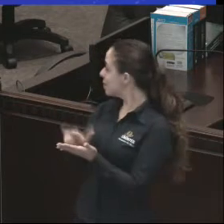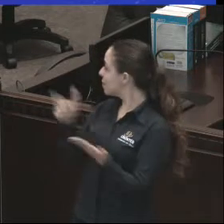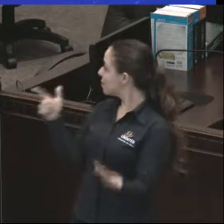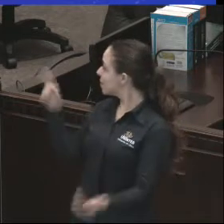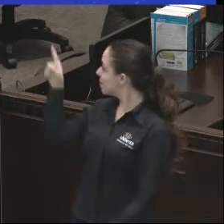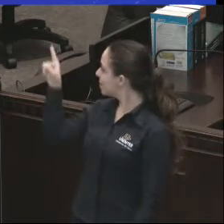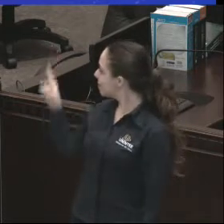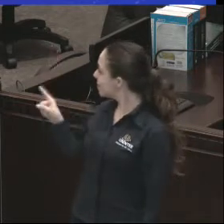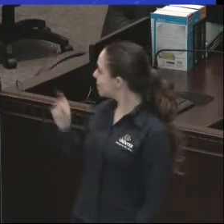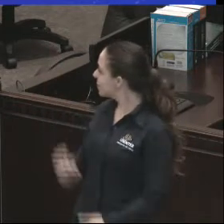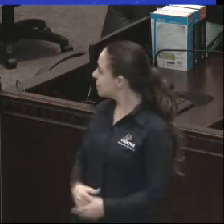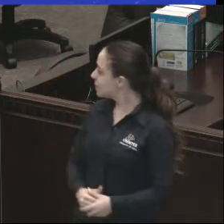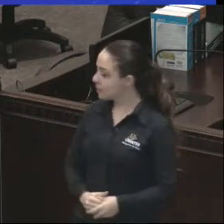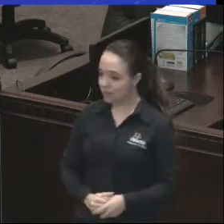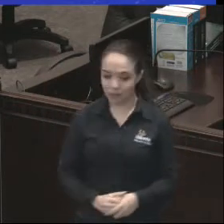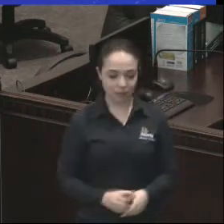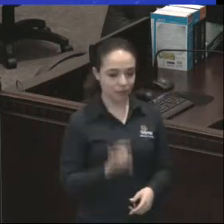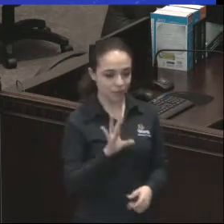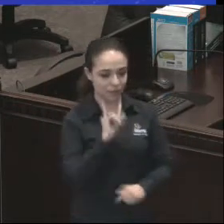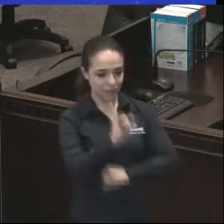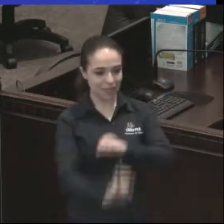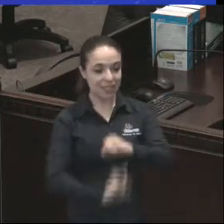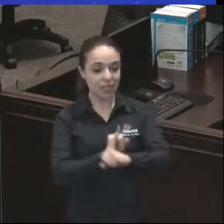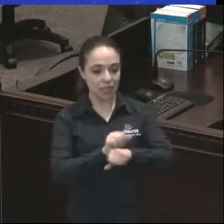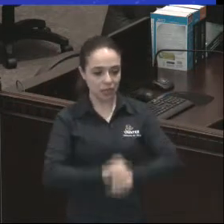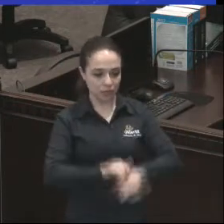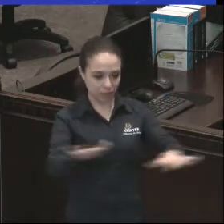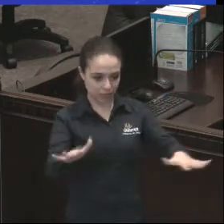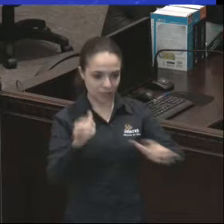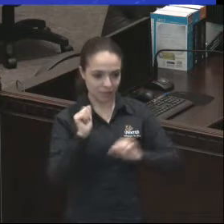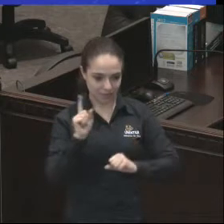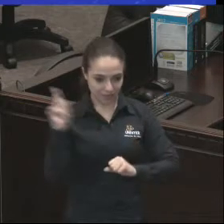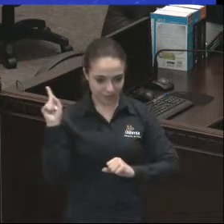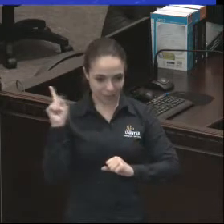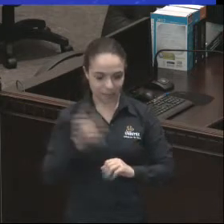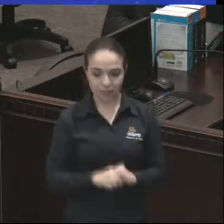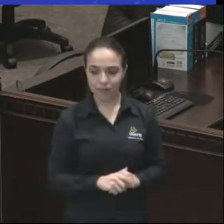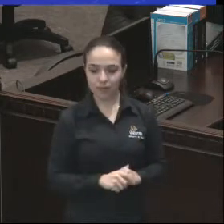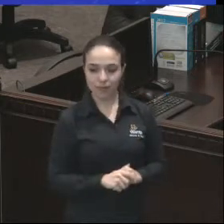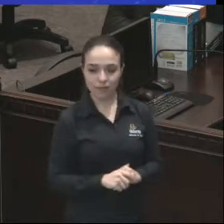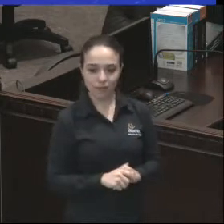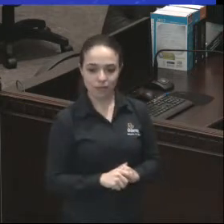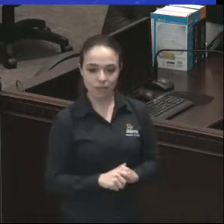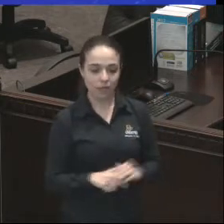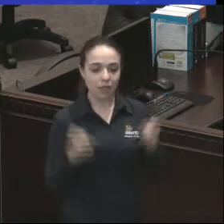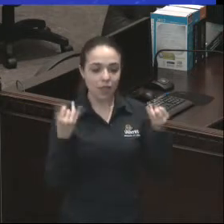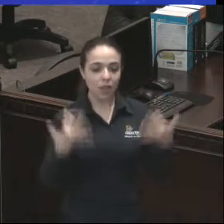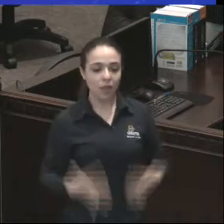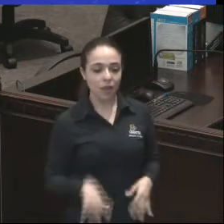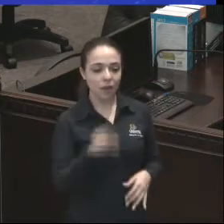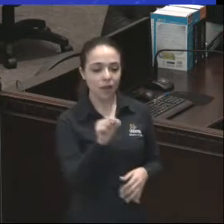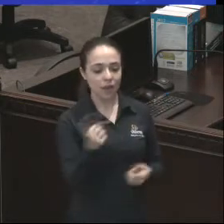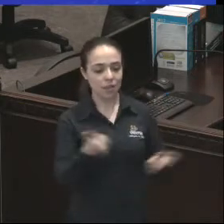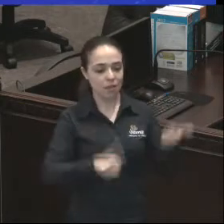nesse... foi publicada online, né? A Gente Muda, é um site, em que esse Laboratório de